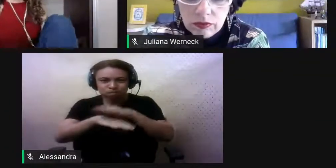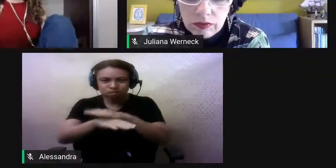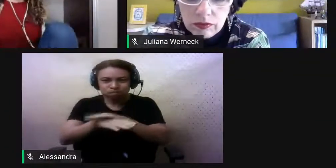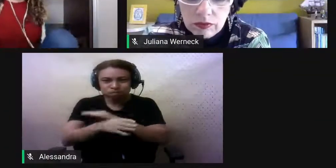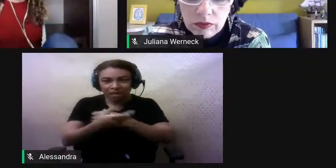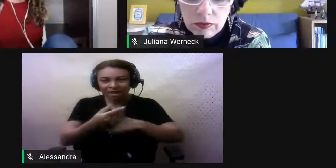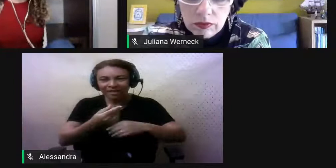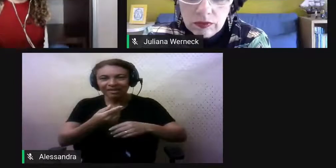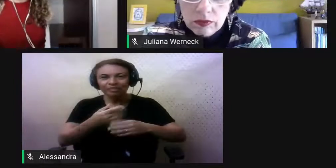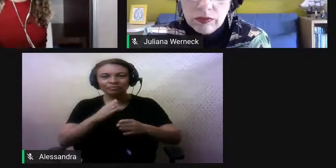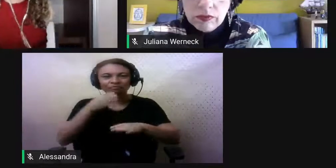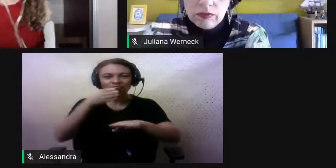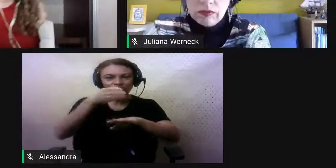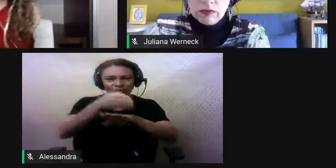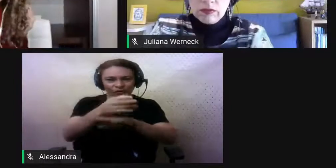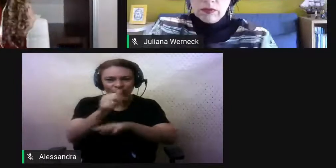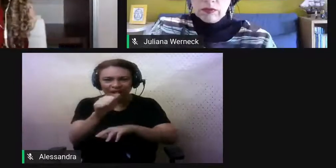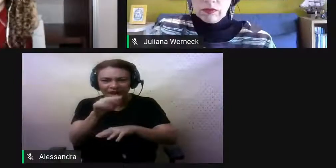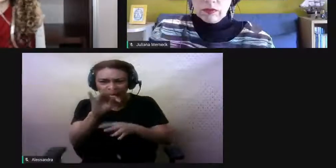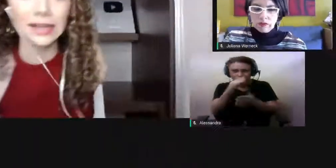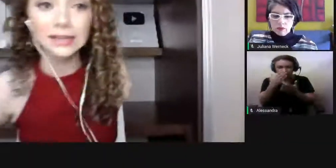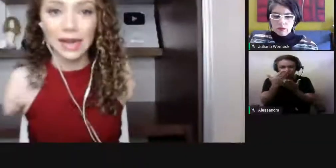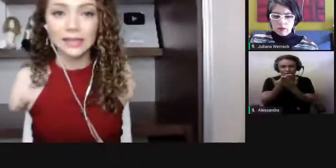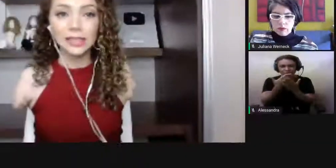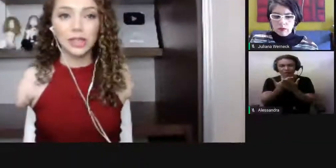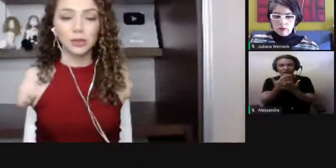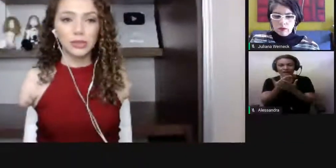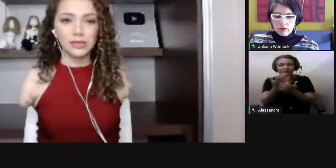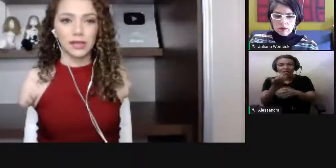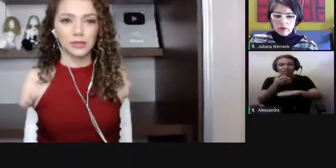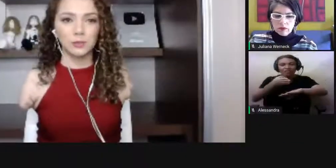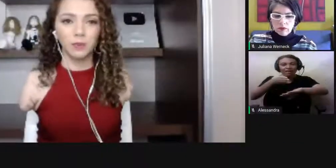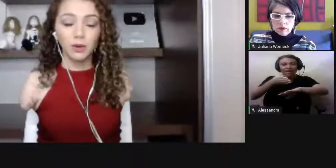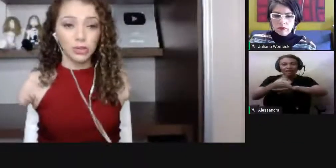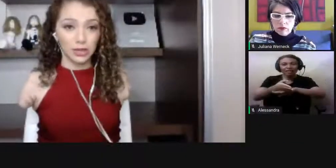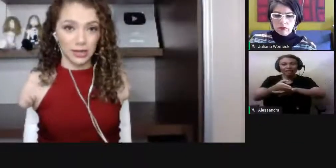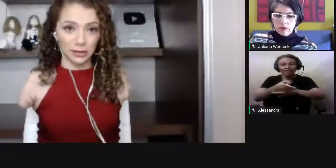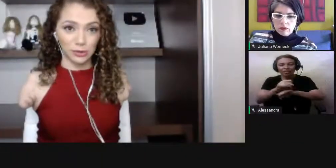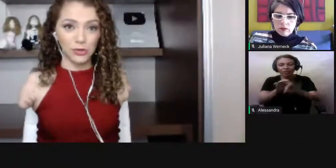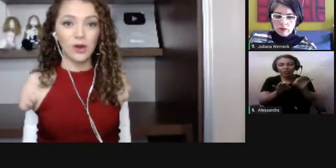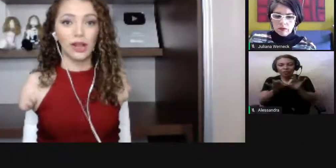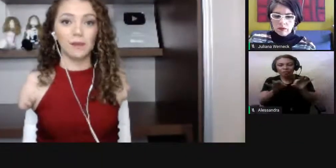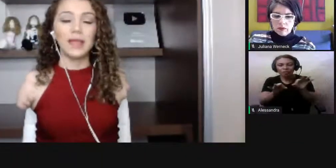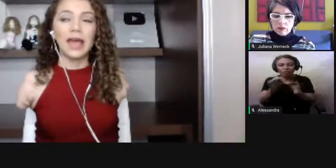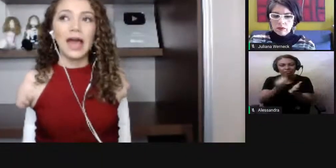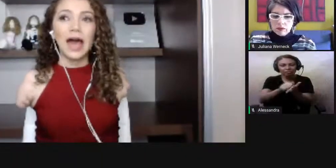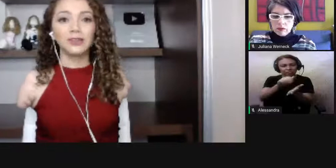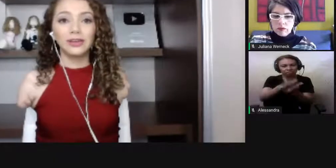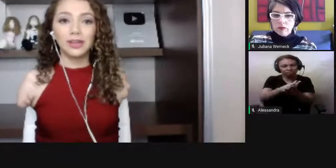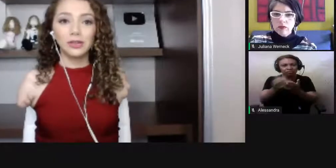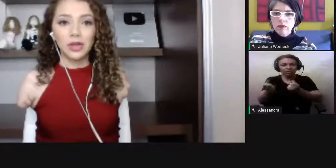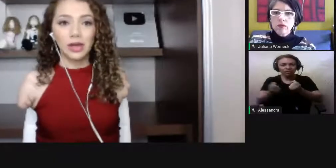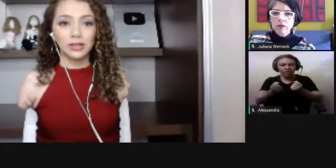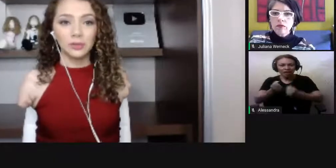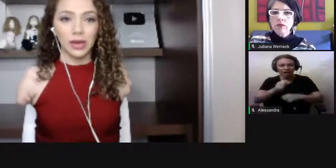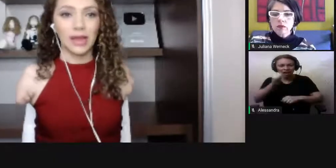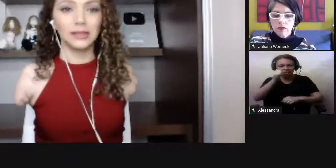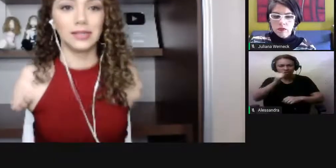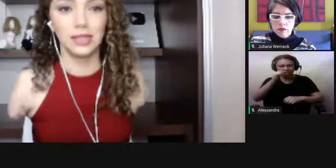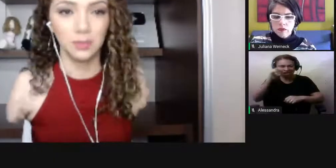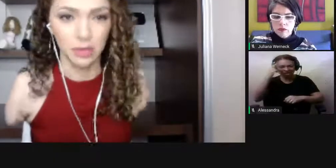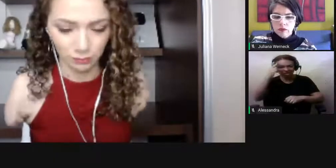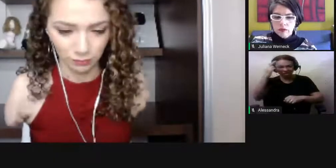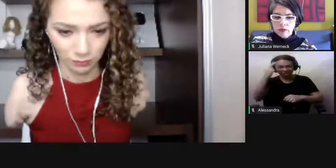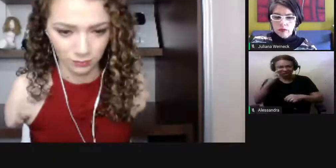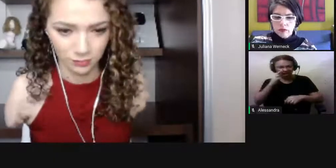e fui até uma autoescola para dar entrada já no processo. Quando eu cheguei na autoescola, a dona da autoescola deu uma olhada